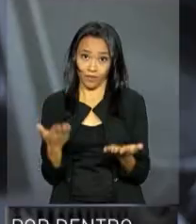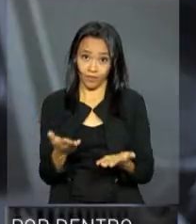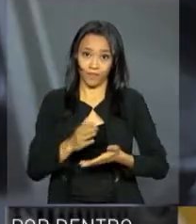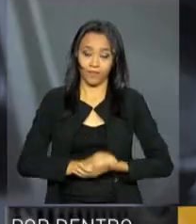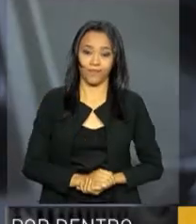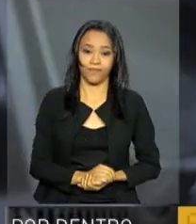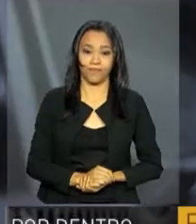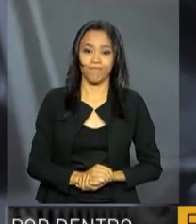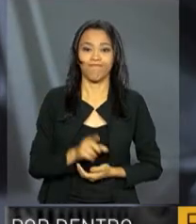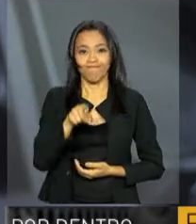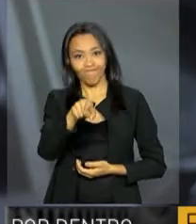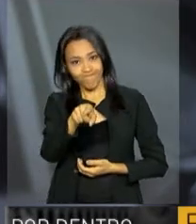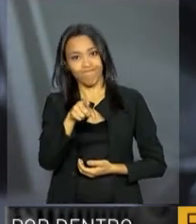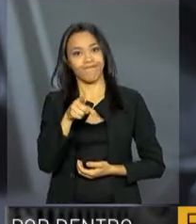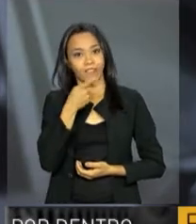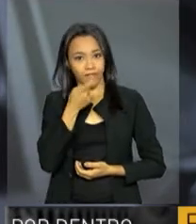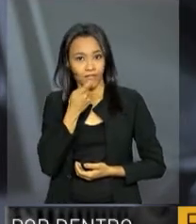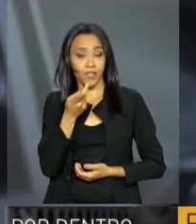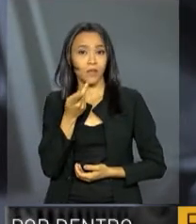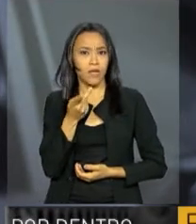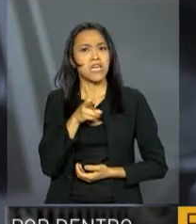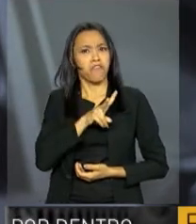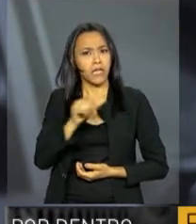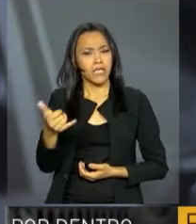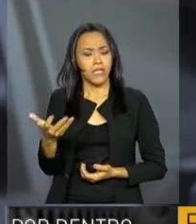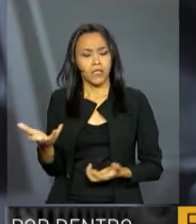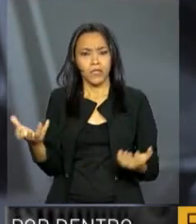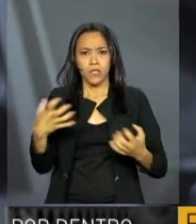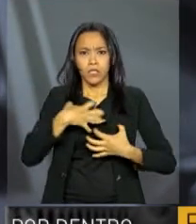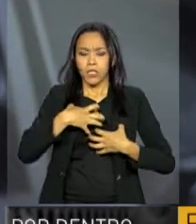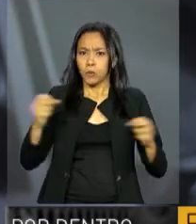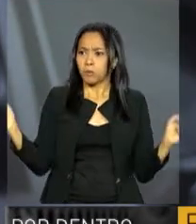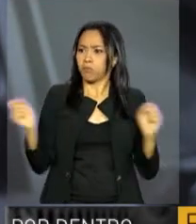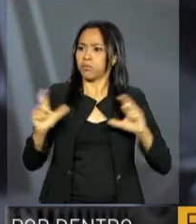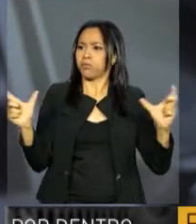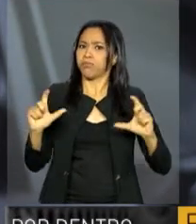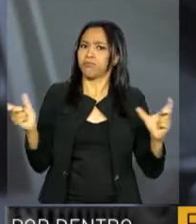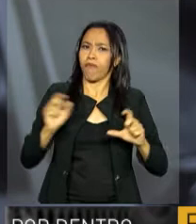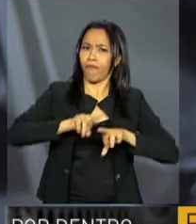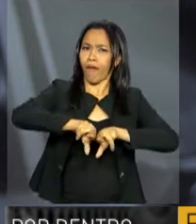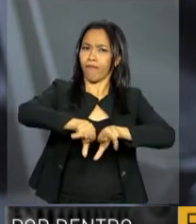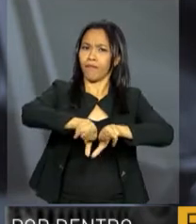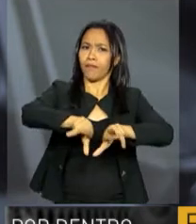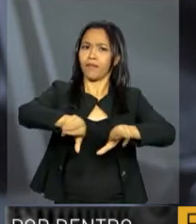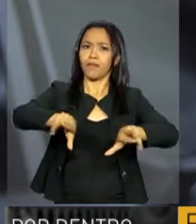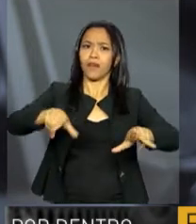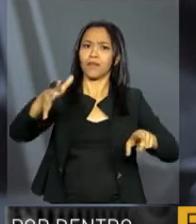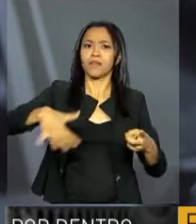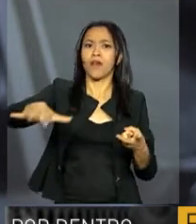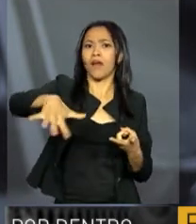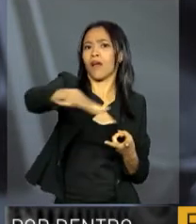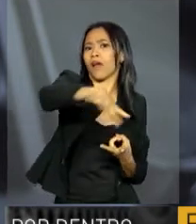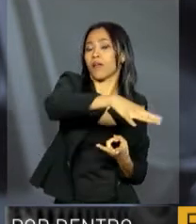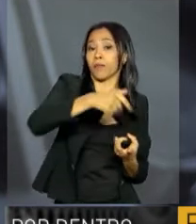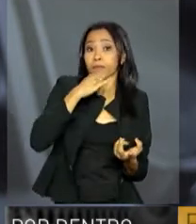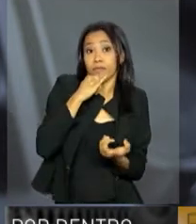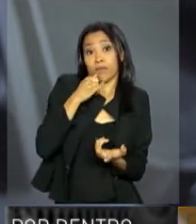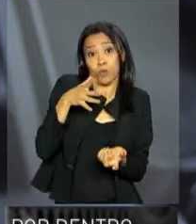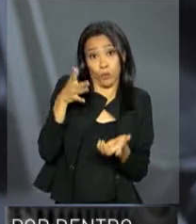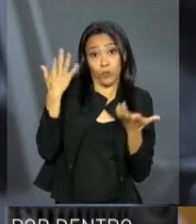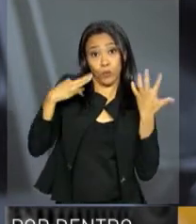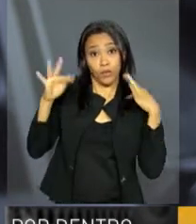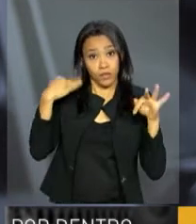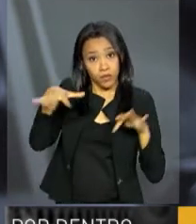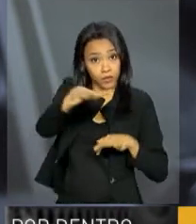evidentemente que ela vai ter um impacto muito positivo para uma multiplicidade de áreas o turismo vai ser um beneficiário